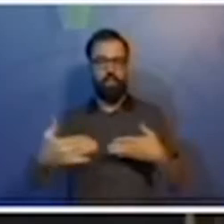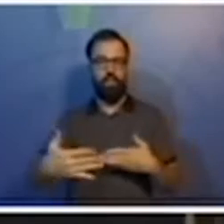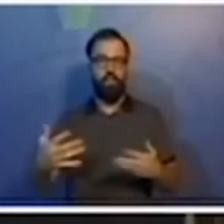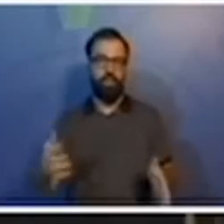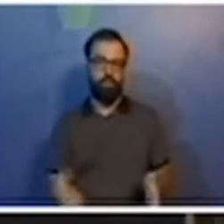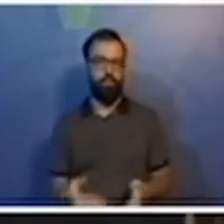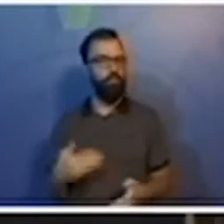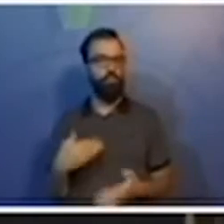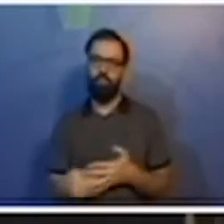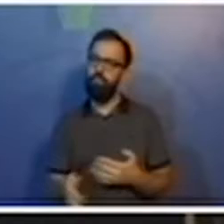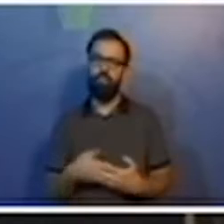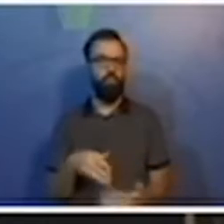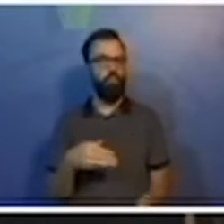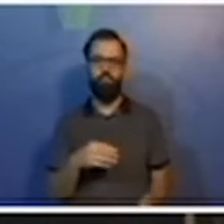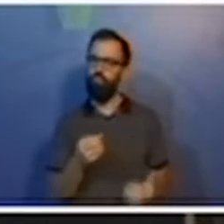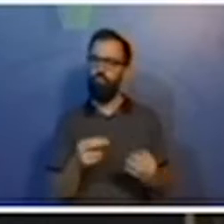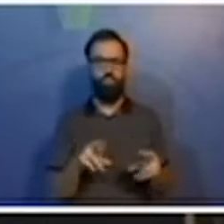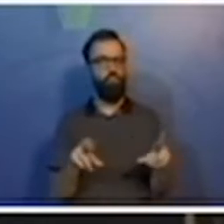Enfim,